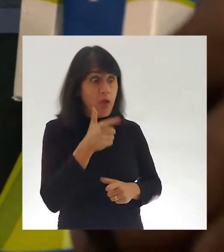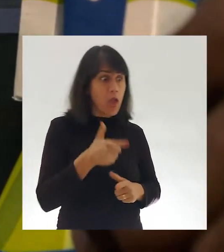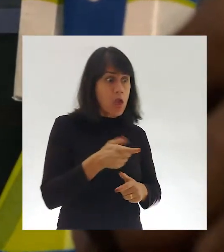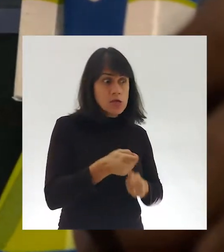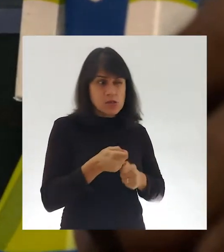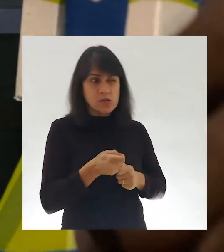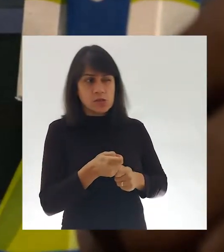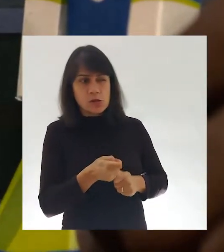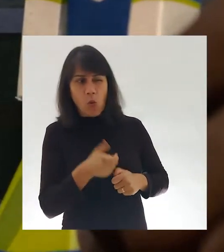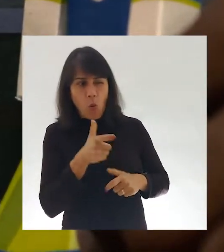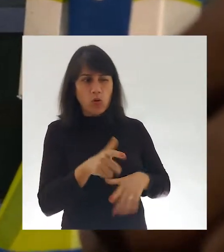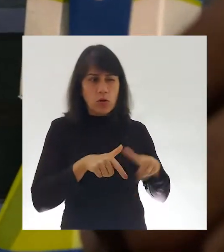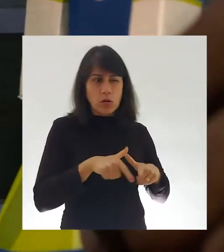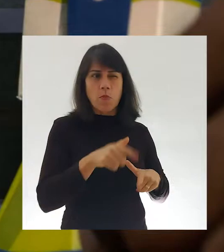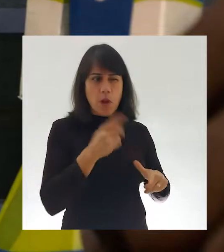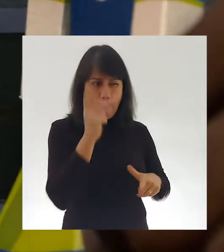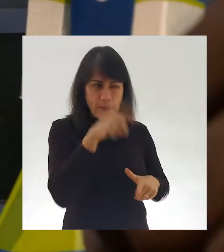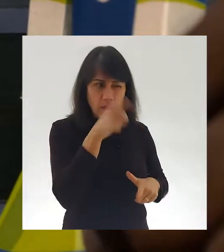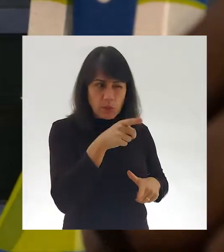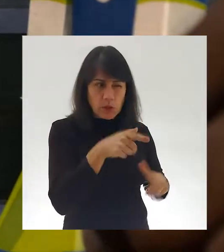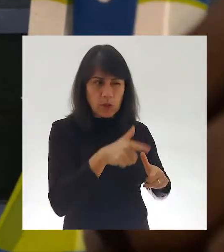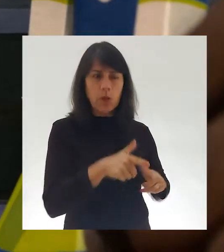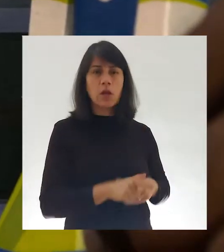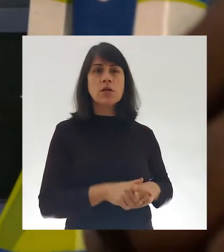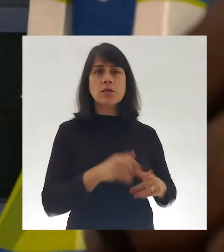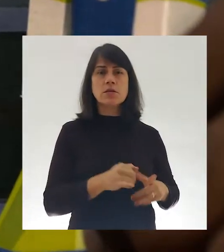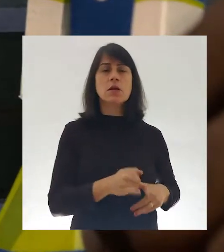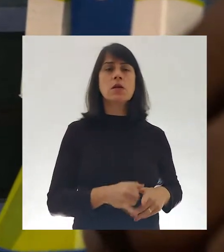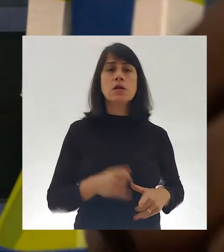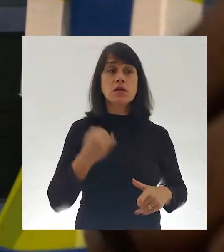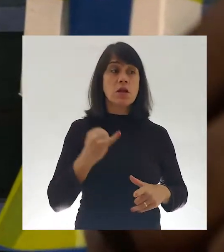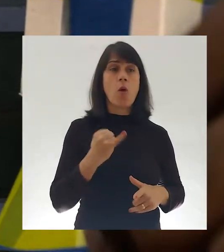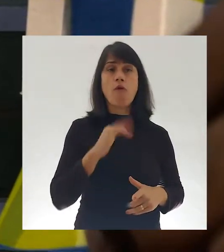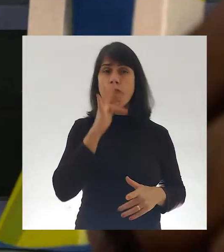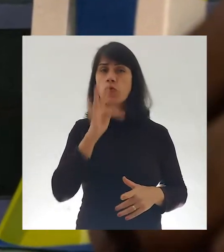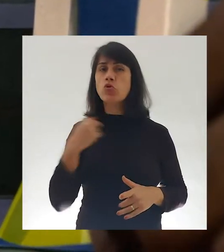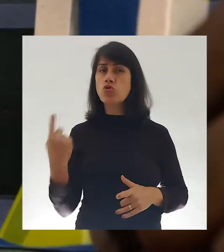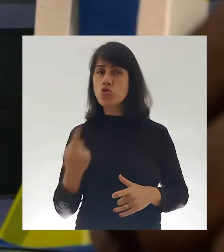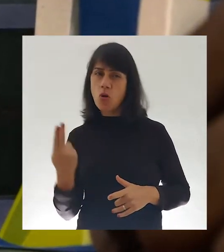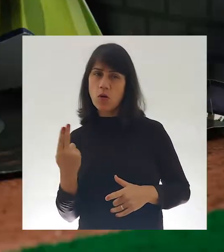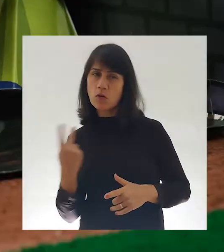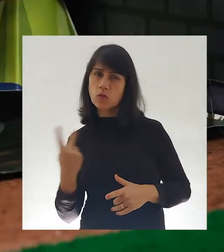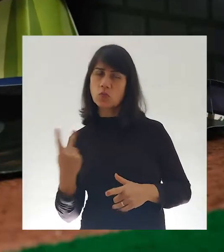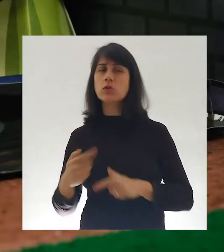rédea curta, trabalhando muito sem questionar, será nós que teremos que fazer isso.